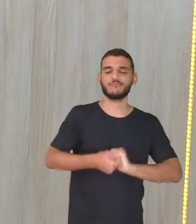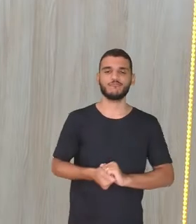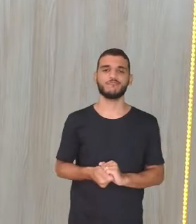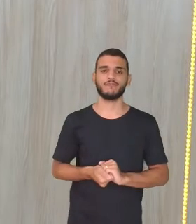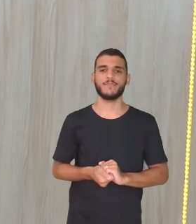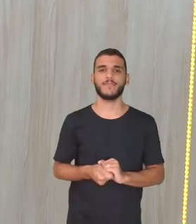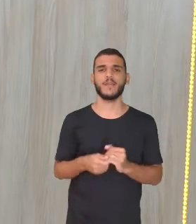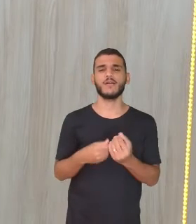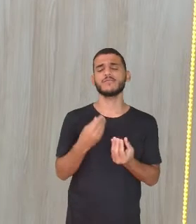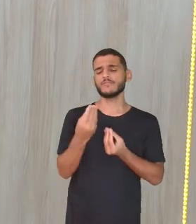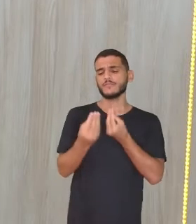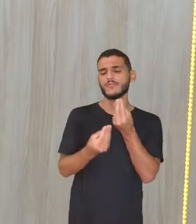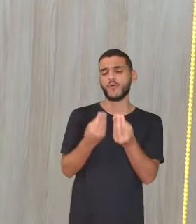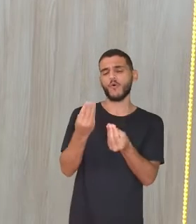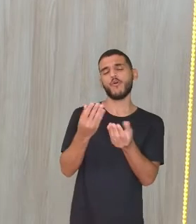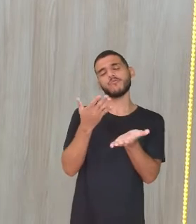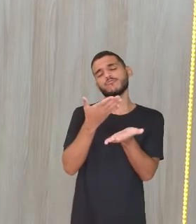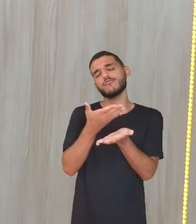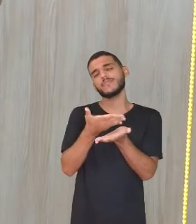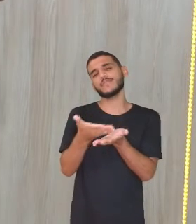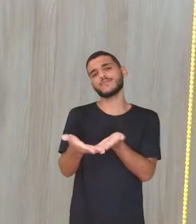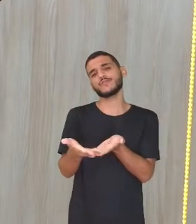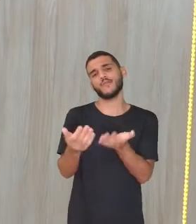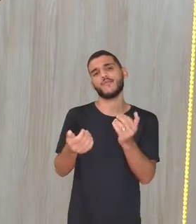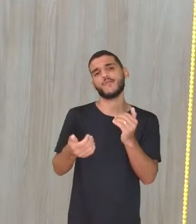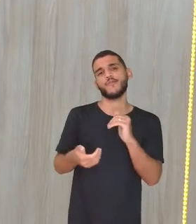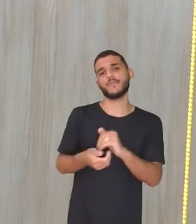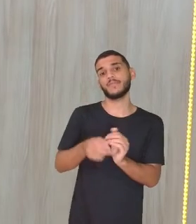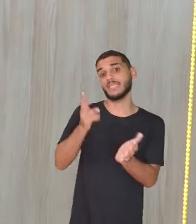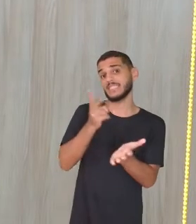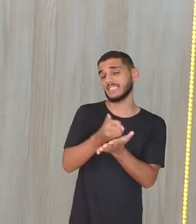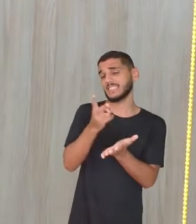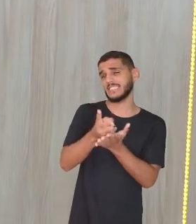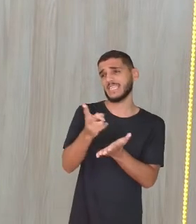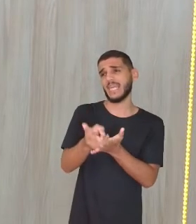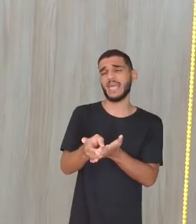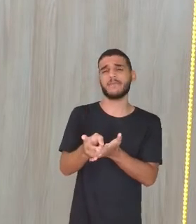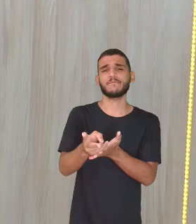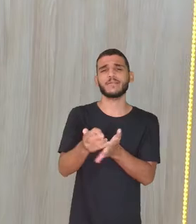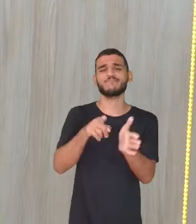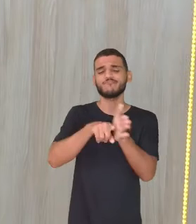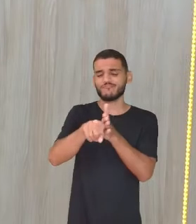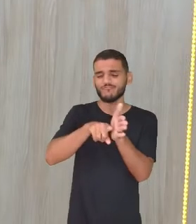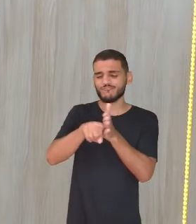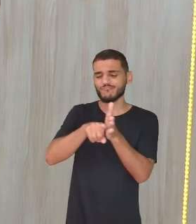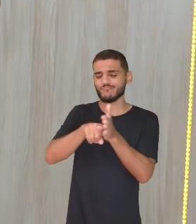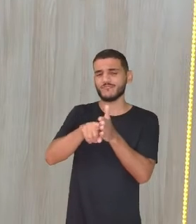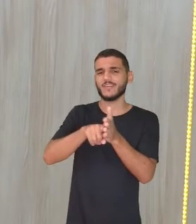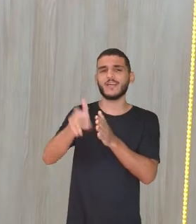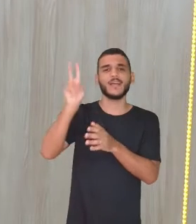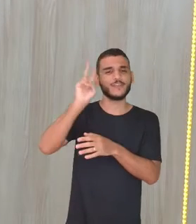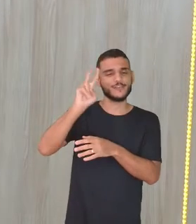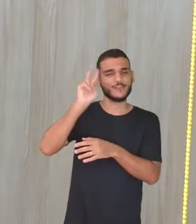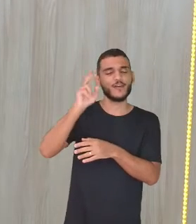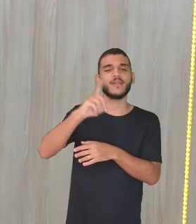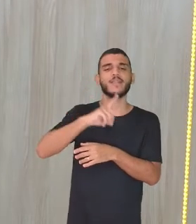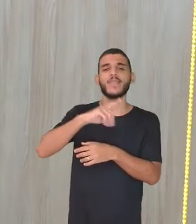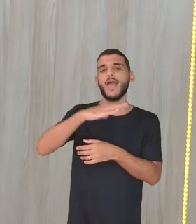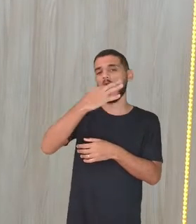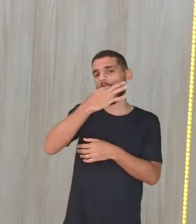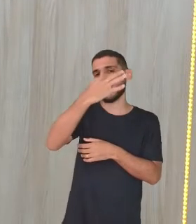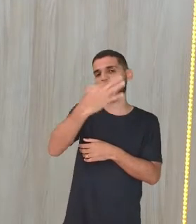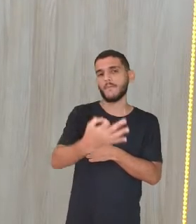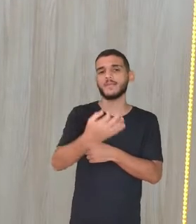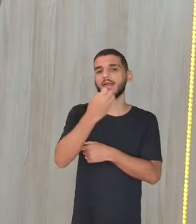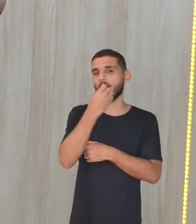de onde veio essa prática racista. Então, sempre procure a história, porque vai trazer uma argumentação